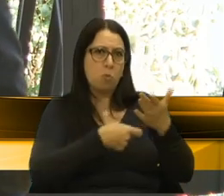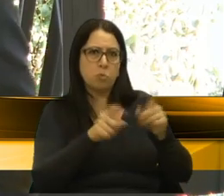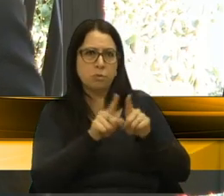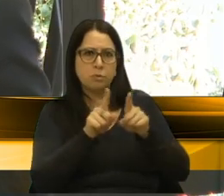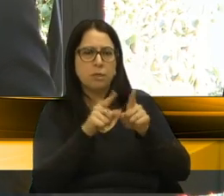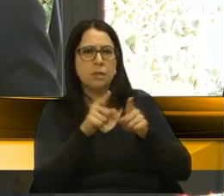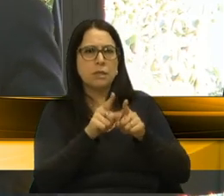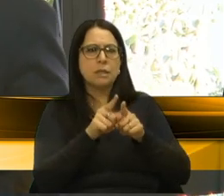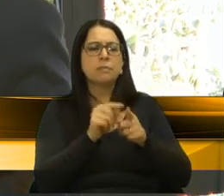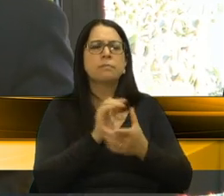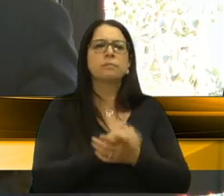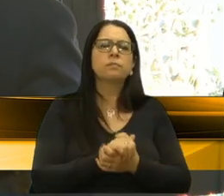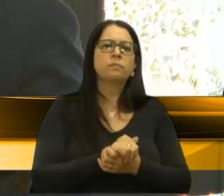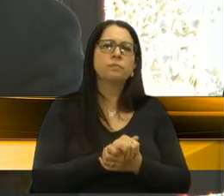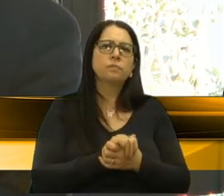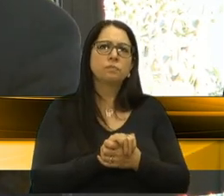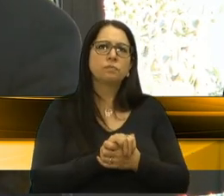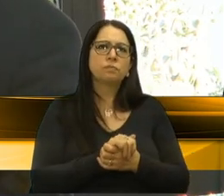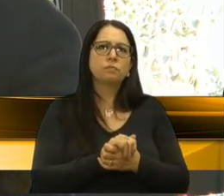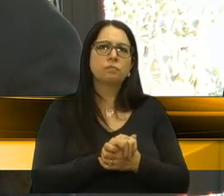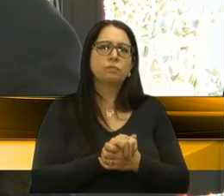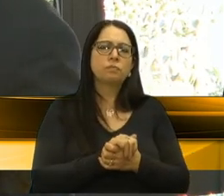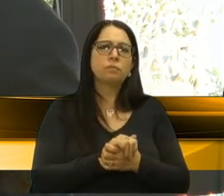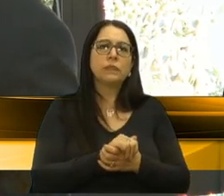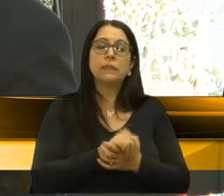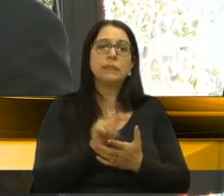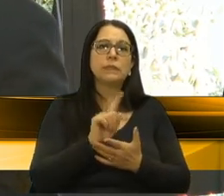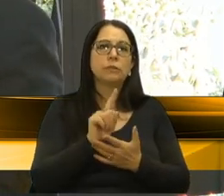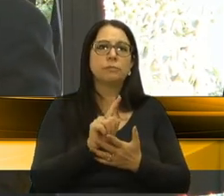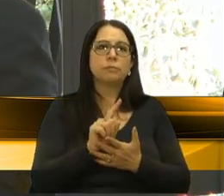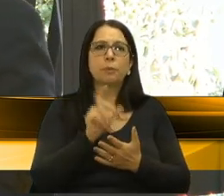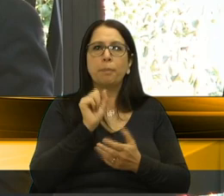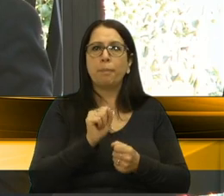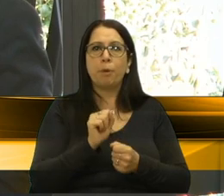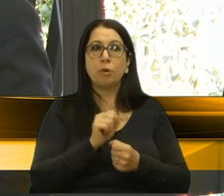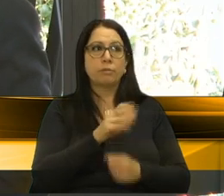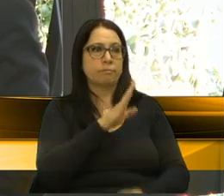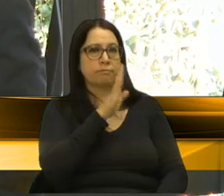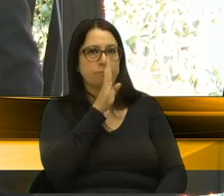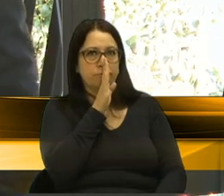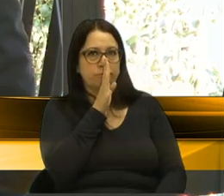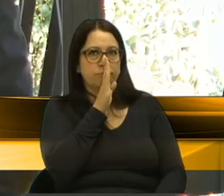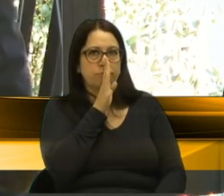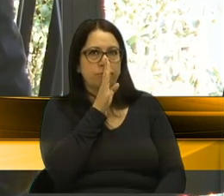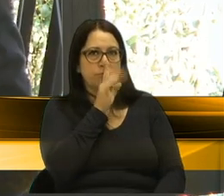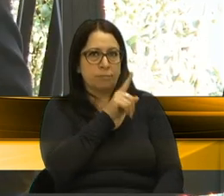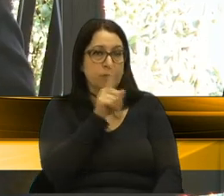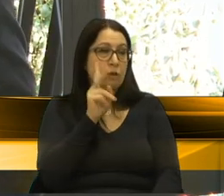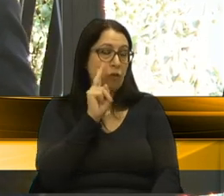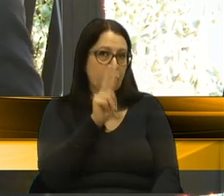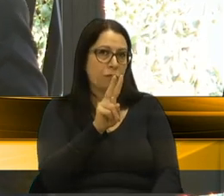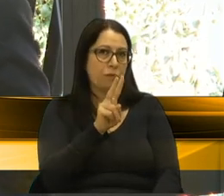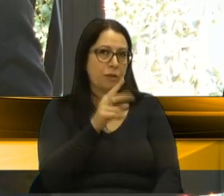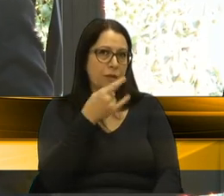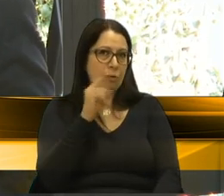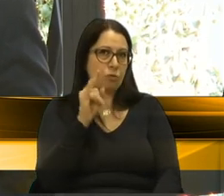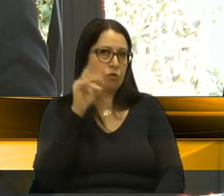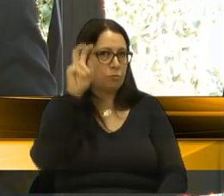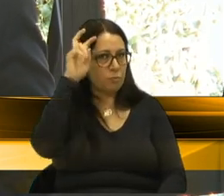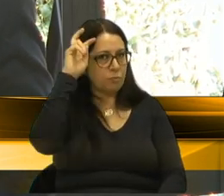entendo que sejam CCs. Então, eu não posso me calar diante daquilo que eu vi na última